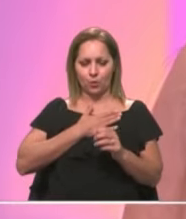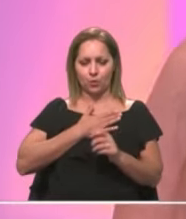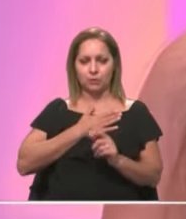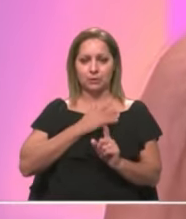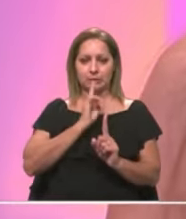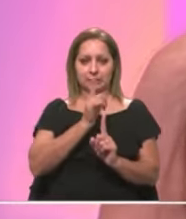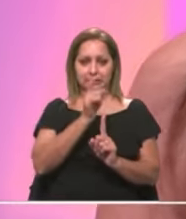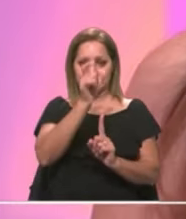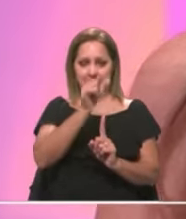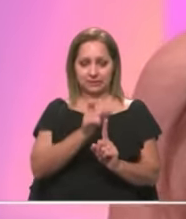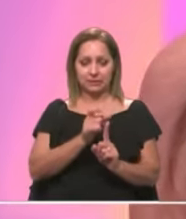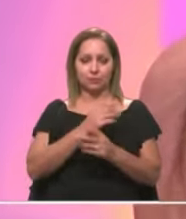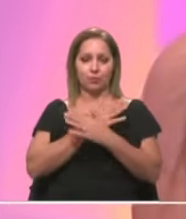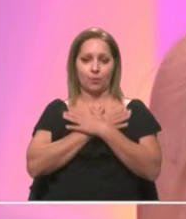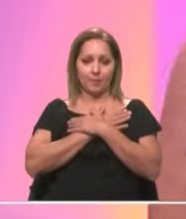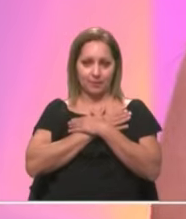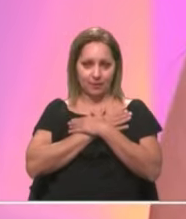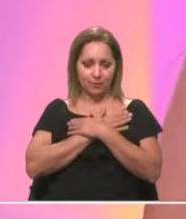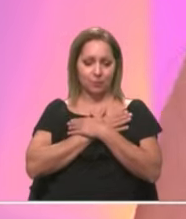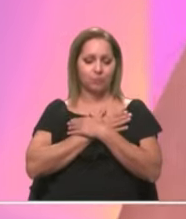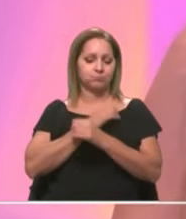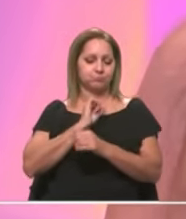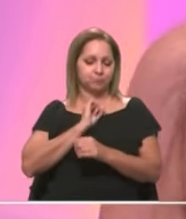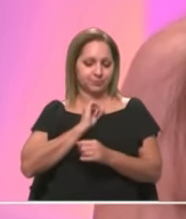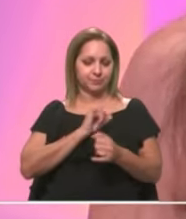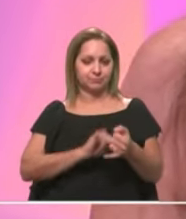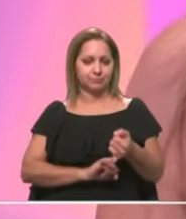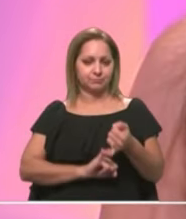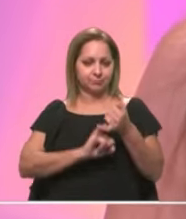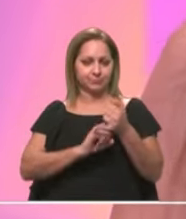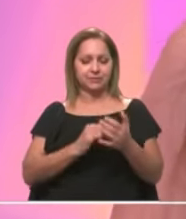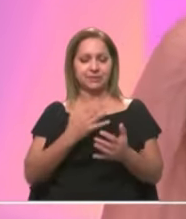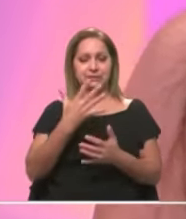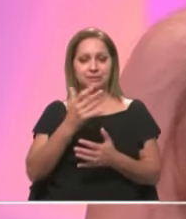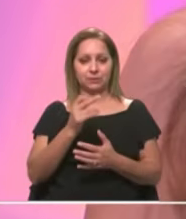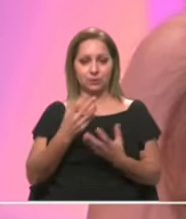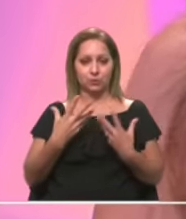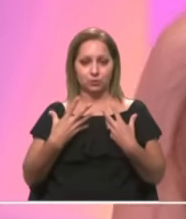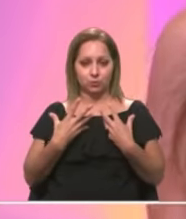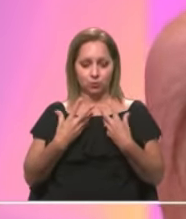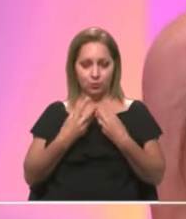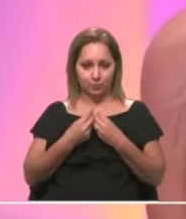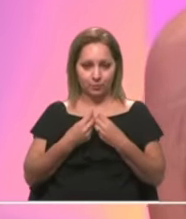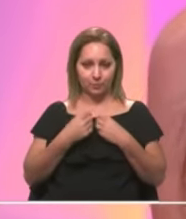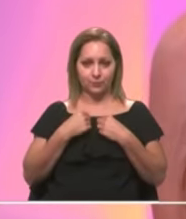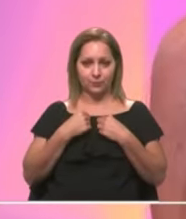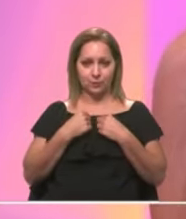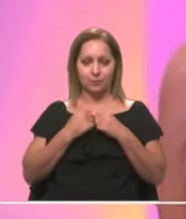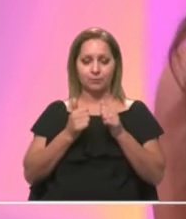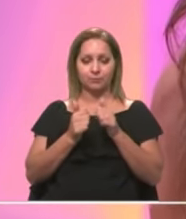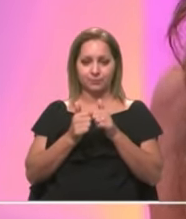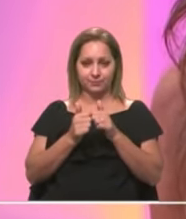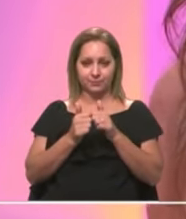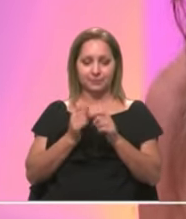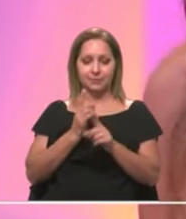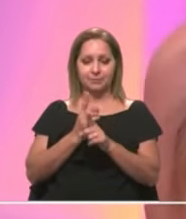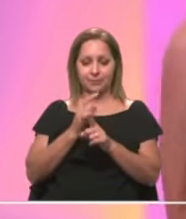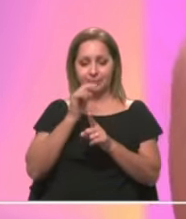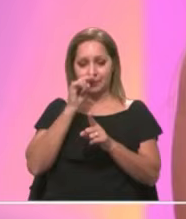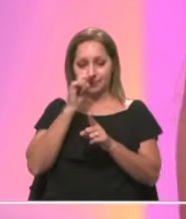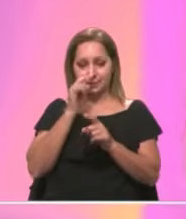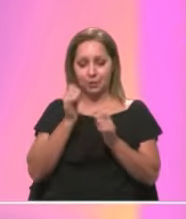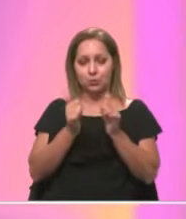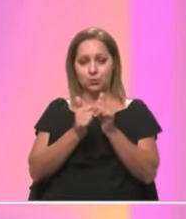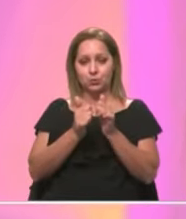Pedro como meu melhor amigo, como uma pessoa que viveu 5 anos da minha vida. Ao meu lado, nós não nos esperávamos nem para ir à casa de banho.